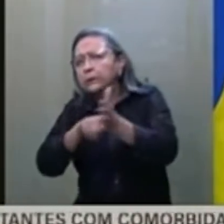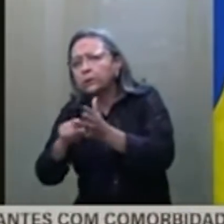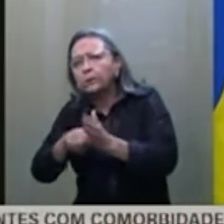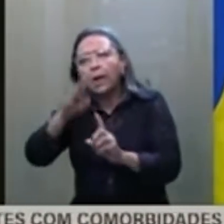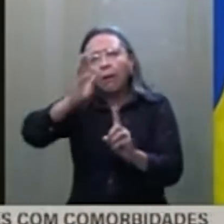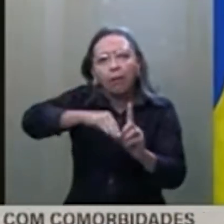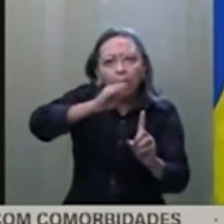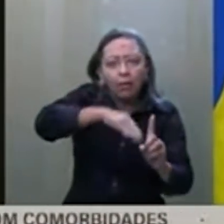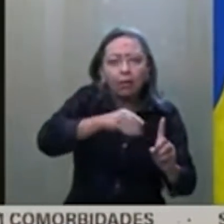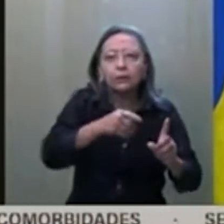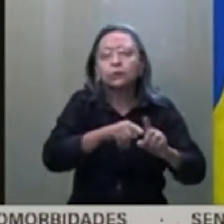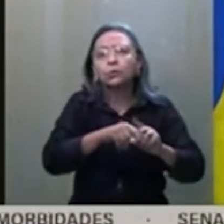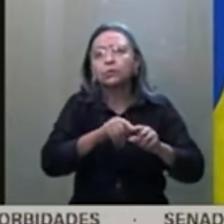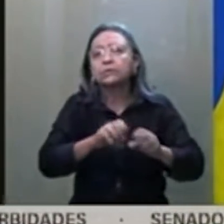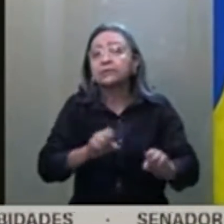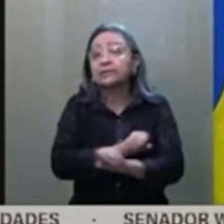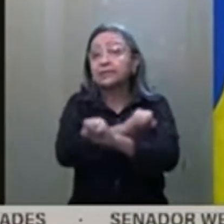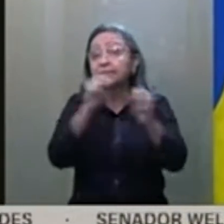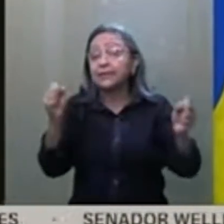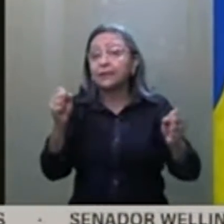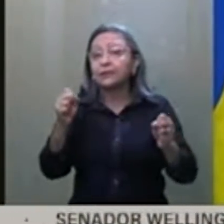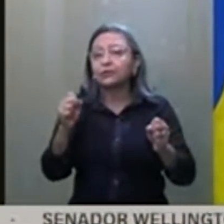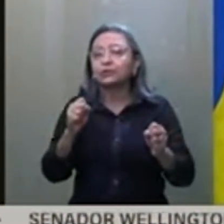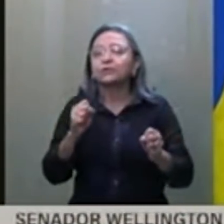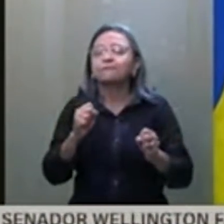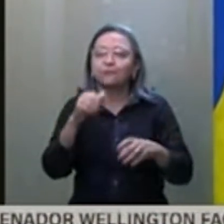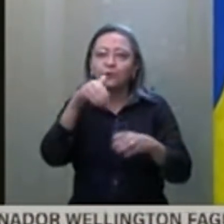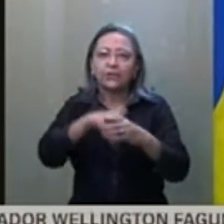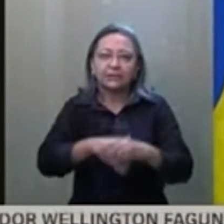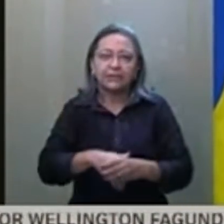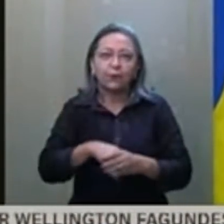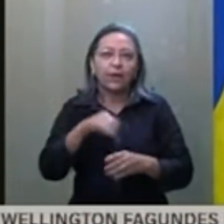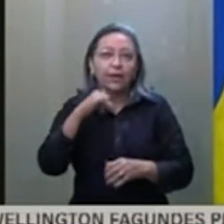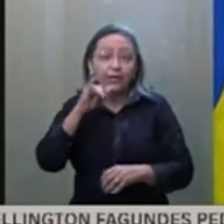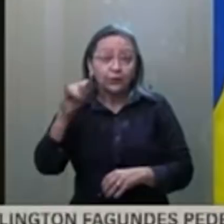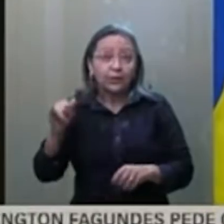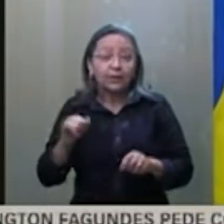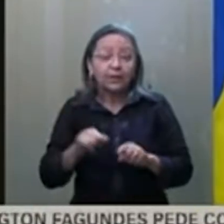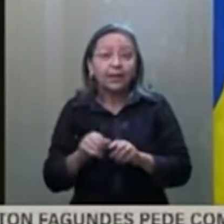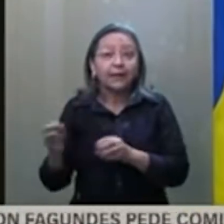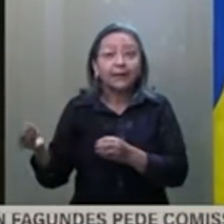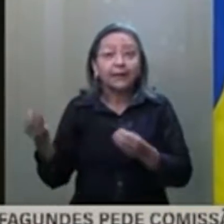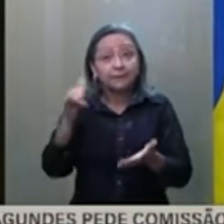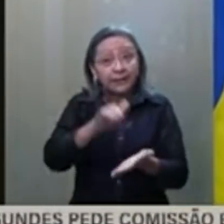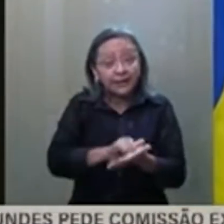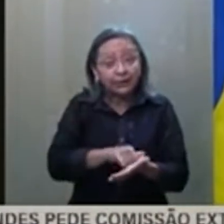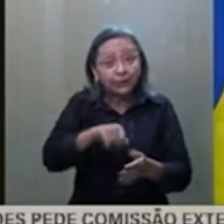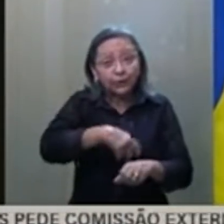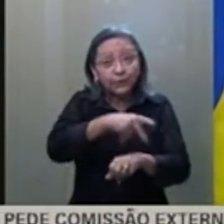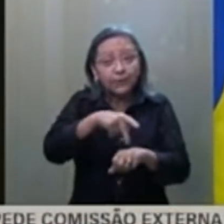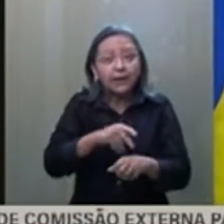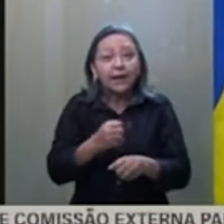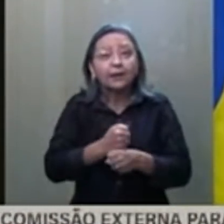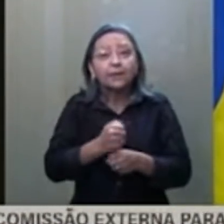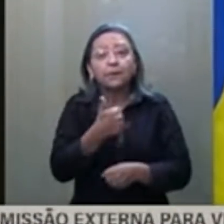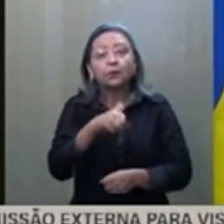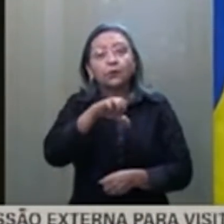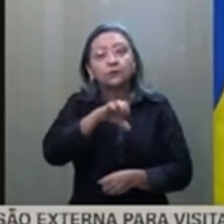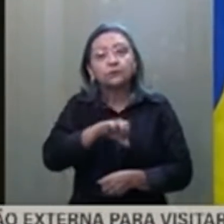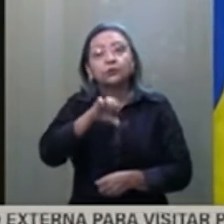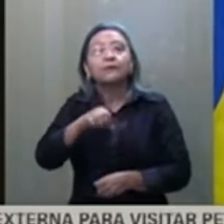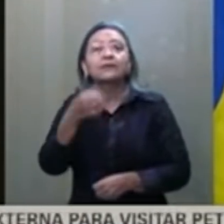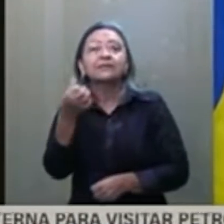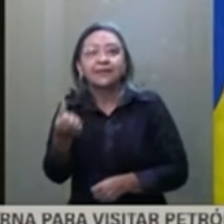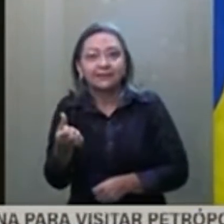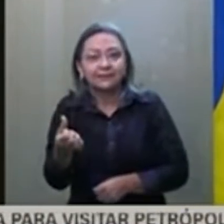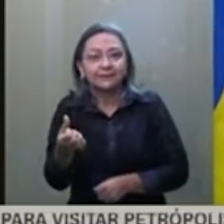vulnerabilidades no sistema de votação eletrônica implantado no país em 1996